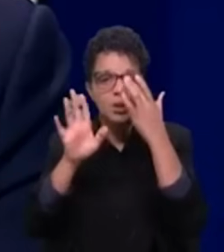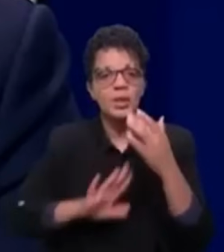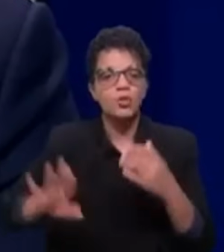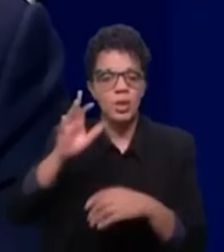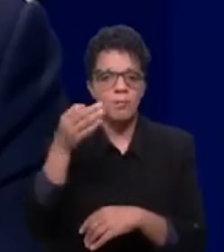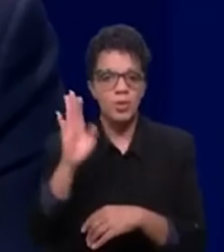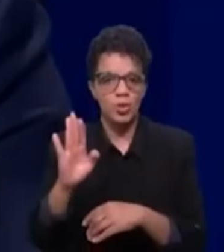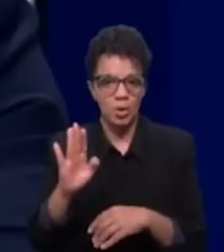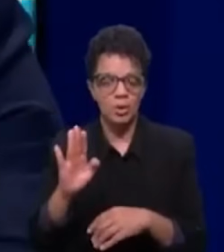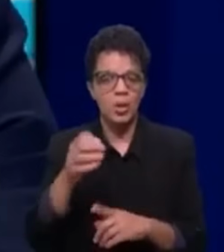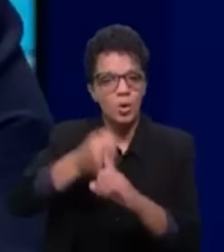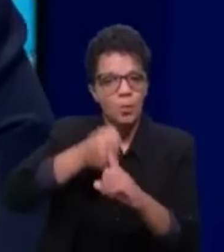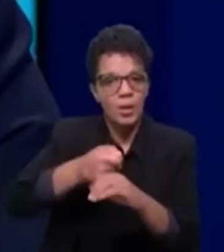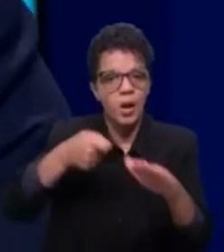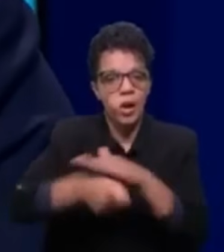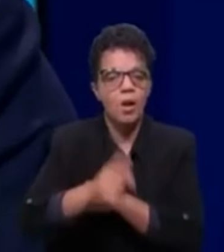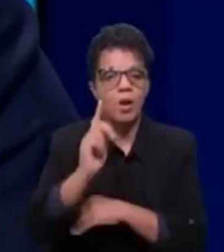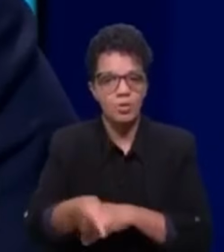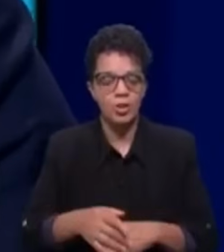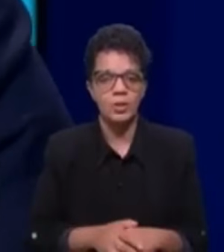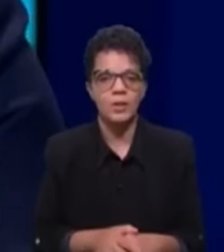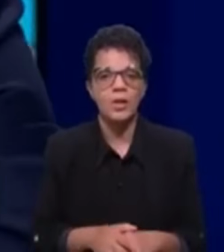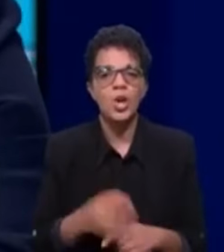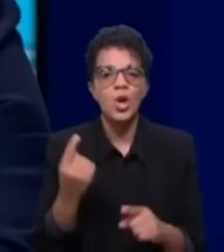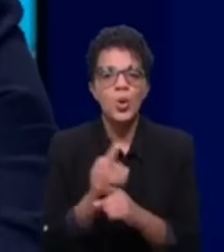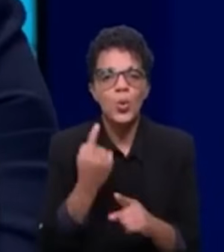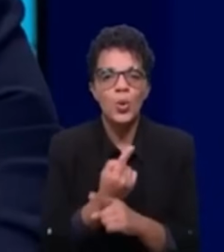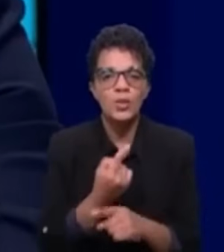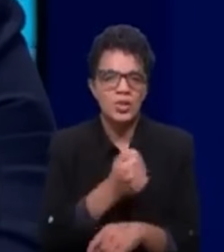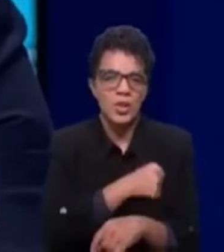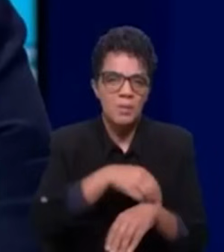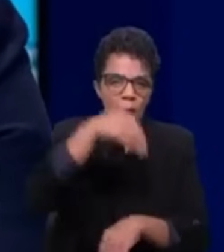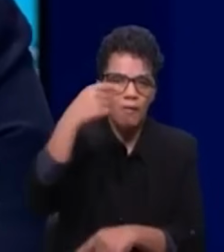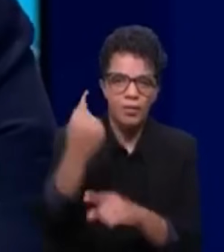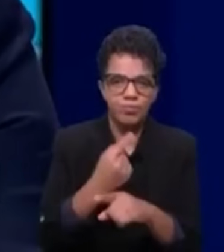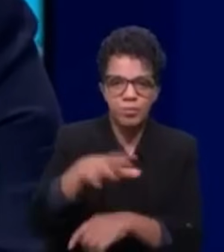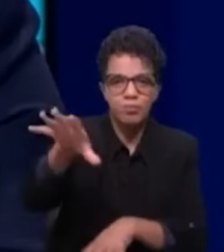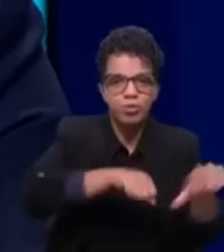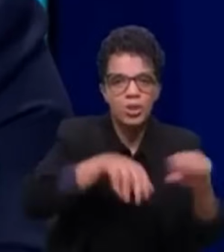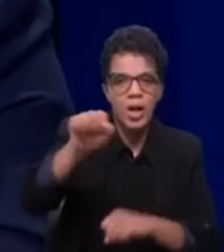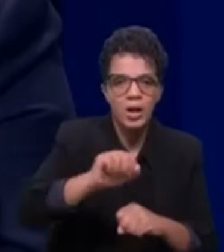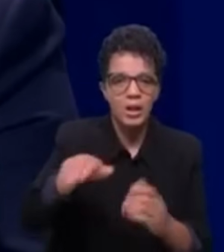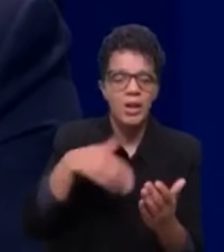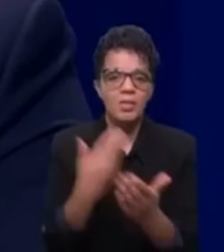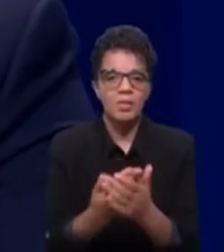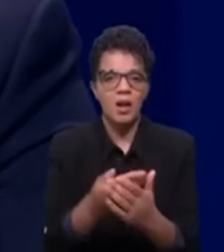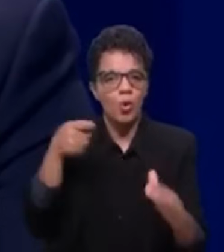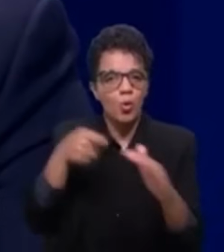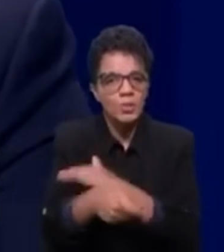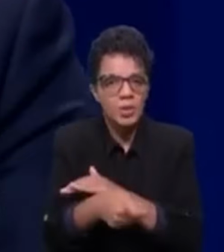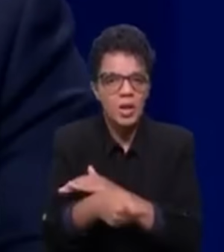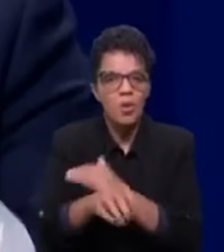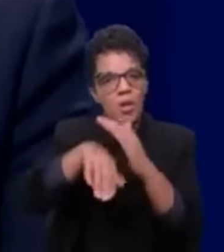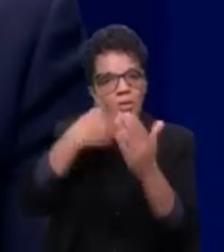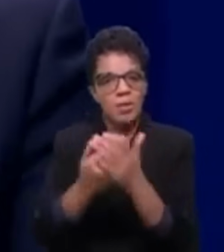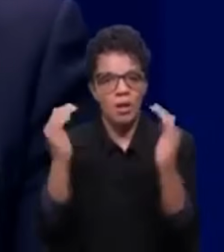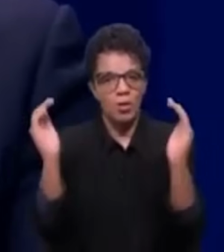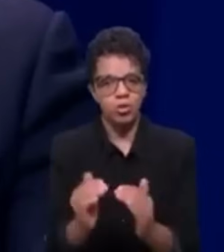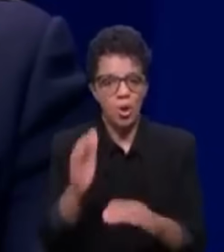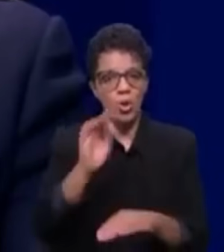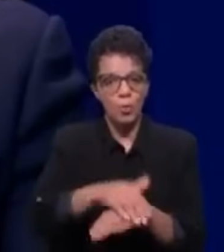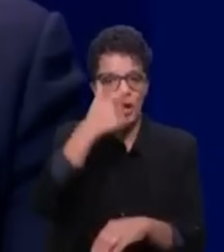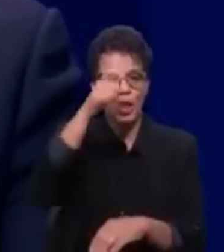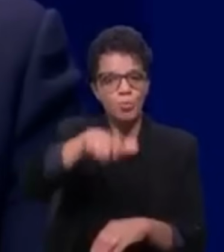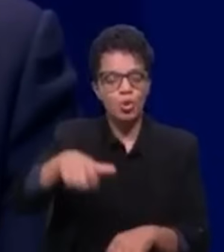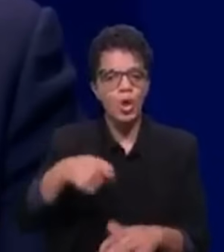judiciária de combate à corrupção é a apreensão e o Confisco de bens é aí que vai custar a corrupção verdadeiramente e é aí que Vamos diminuir é quando os corruptos